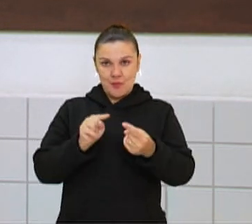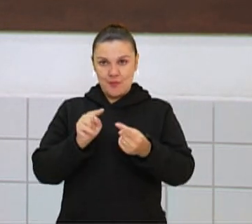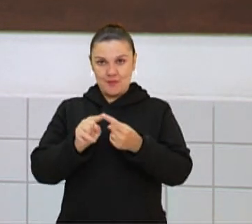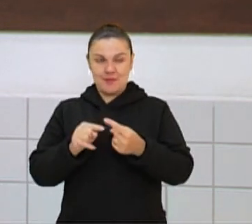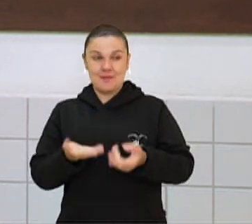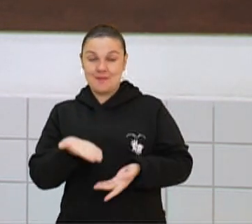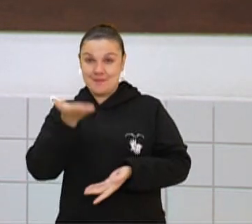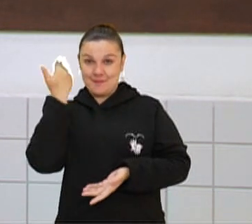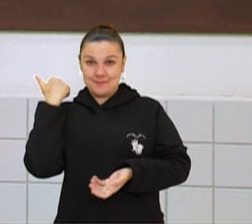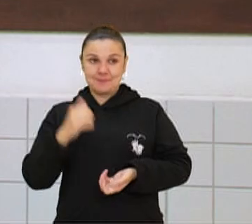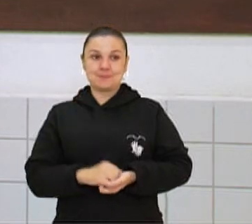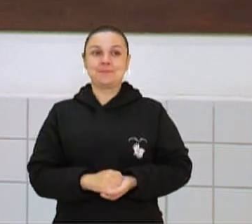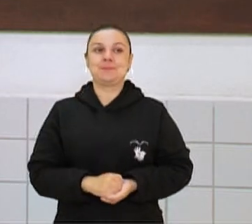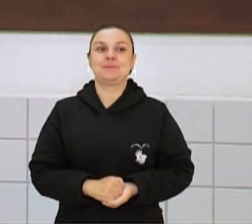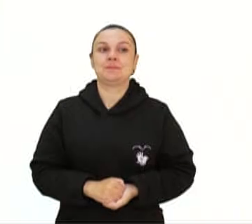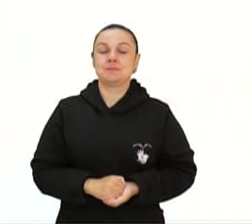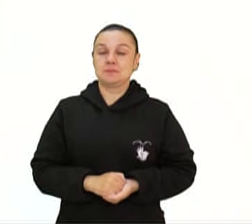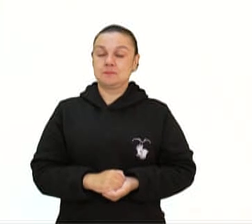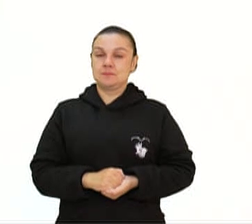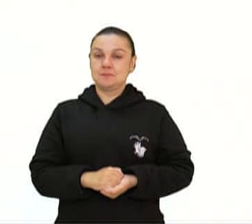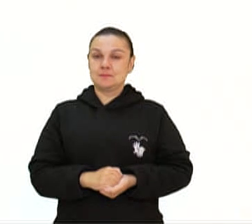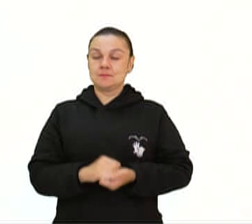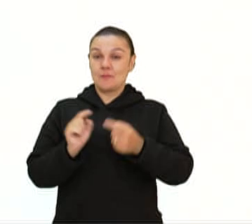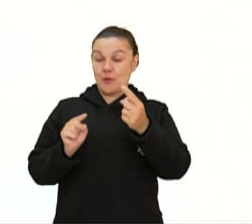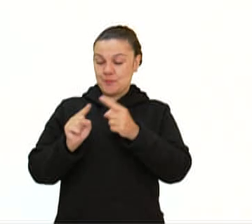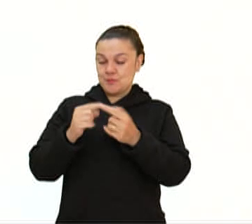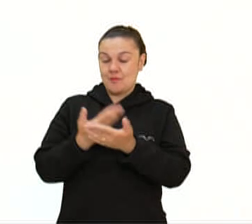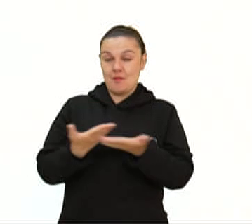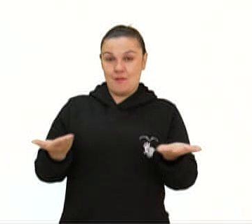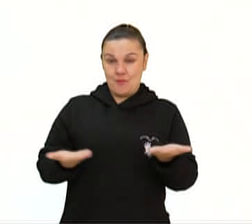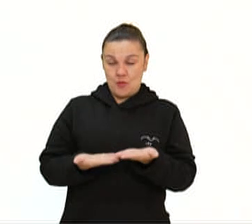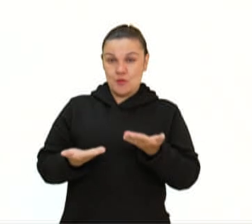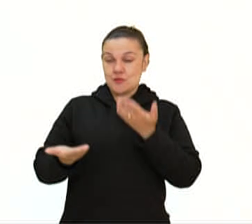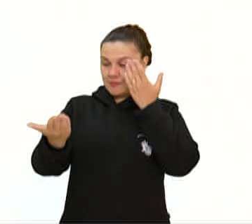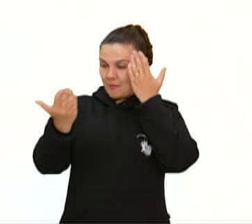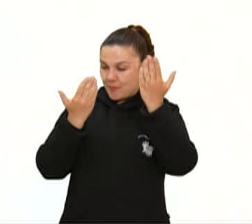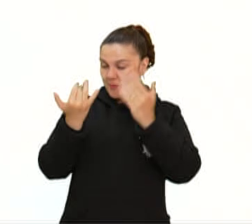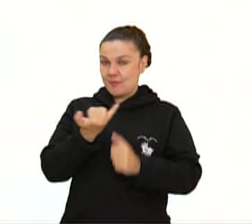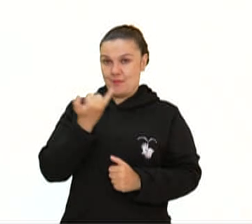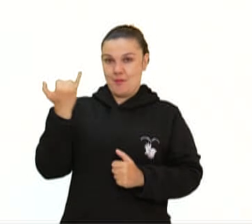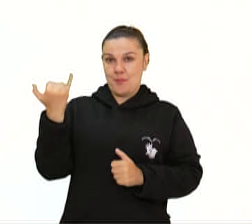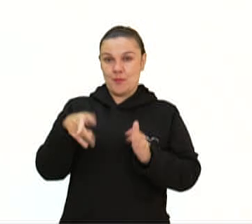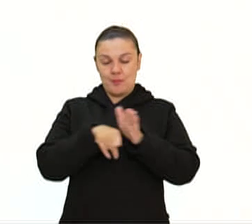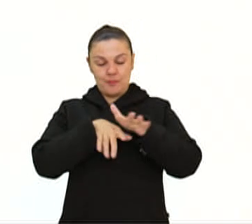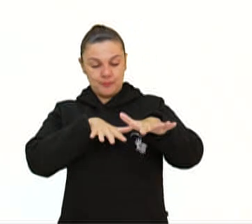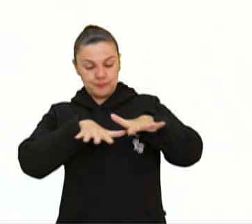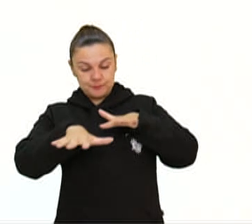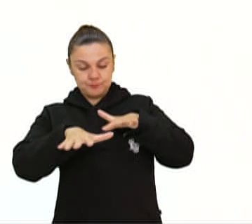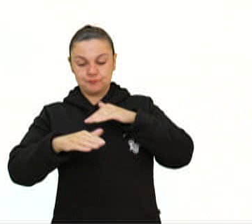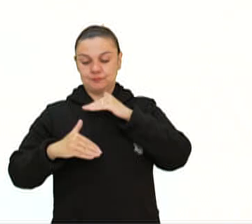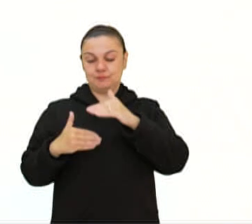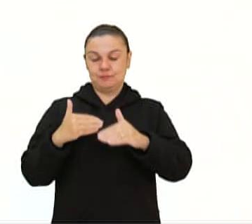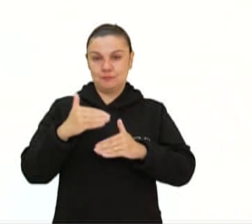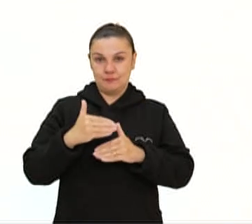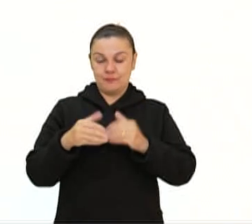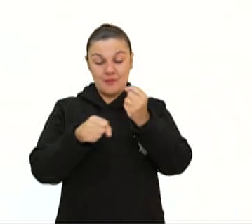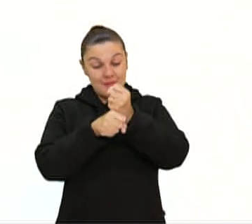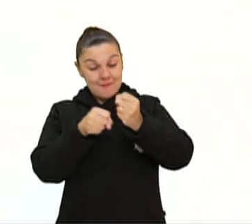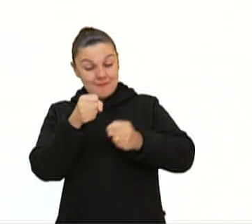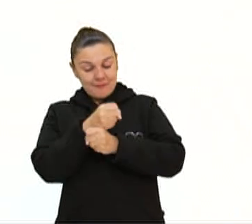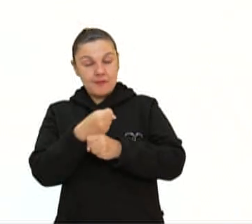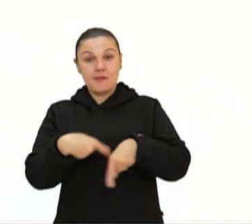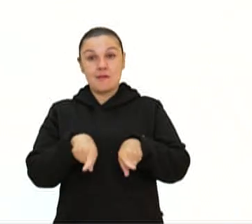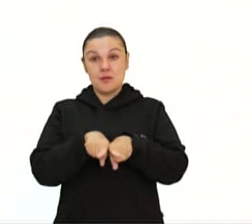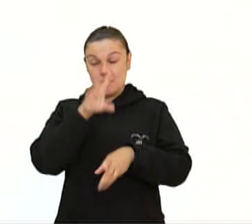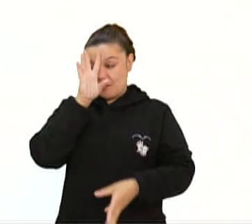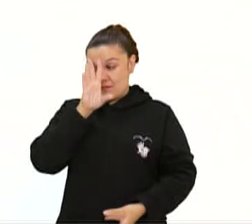objetivos? Acompanhem comigo. Os objetivos da aula são analisar a importância do sistema locomotor na evolução dos vertebrados e